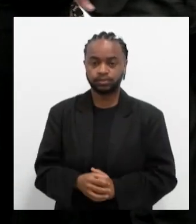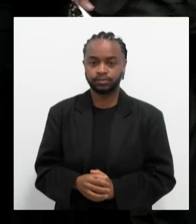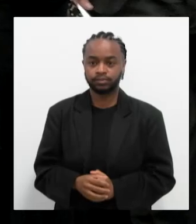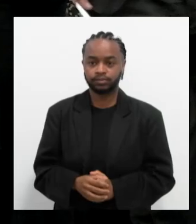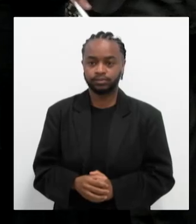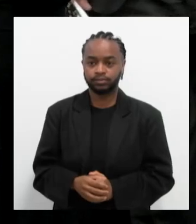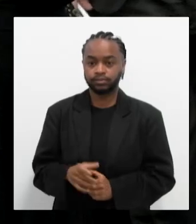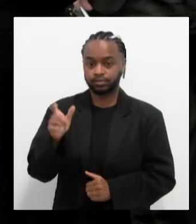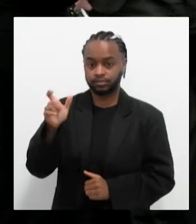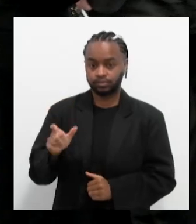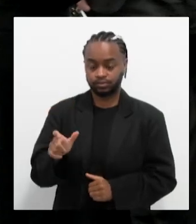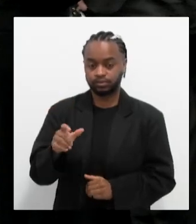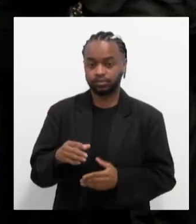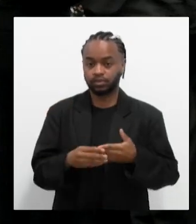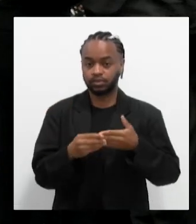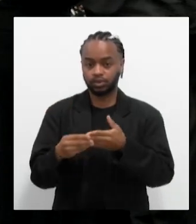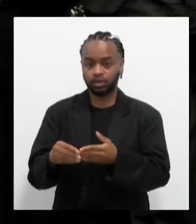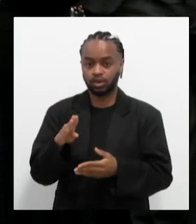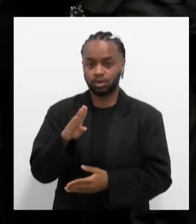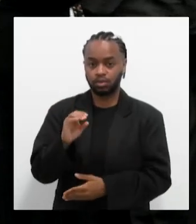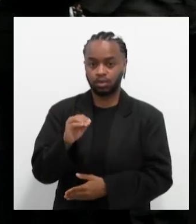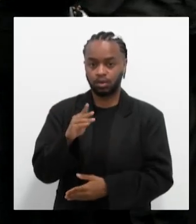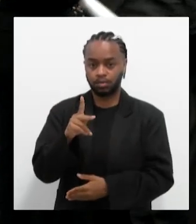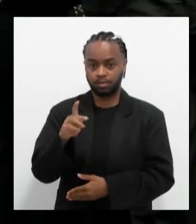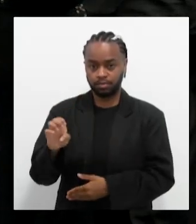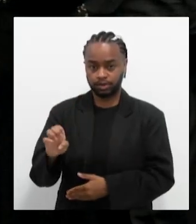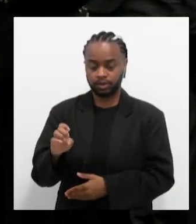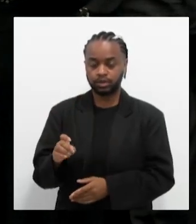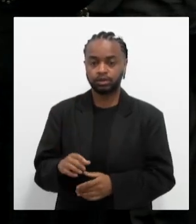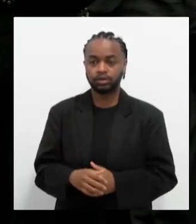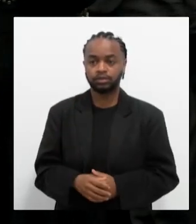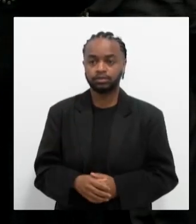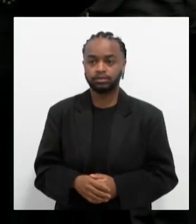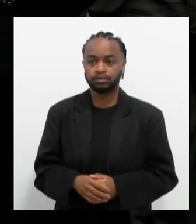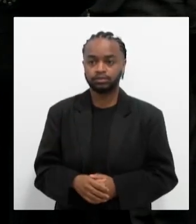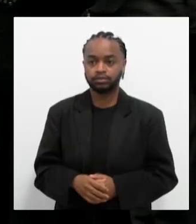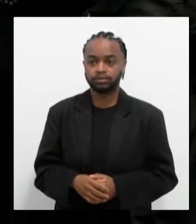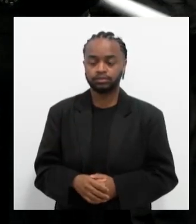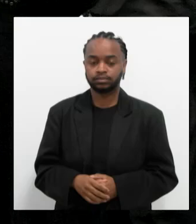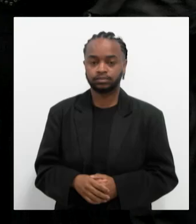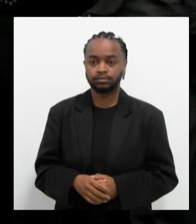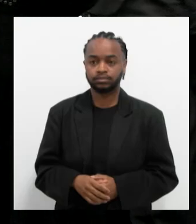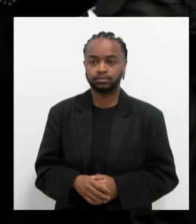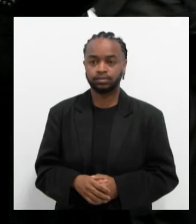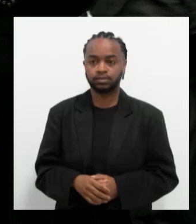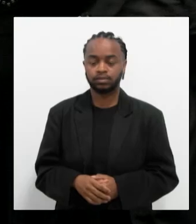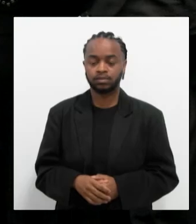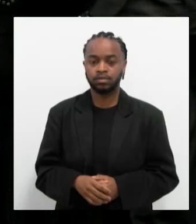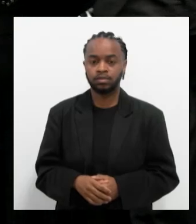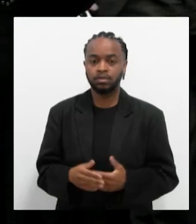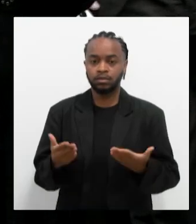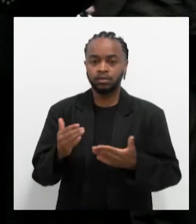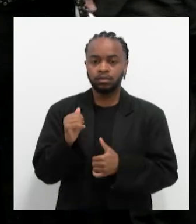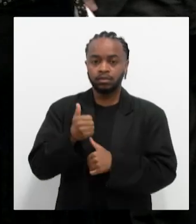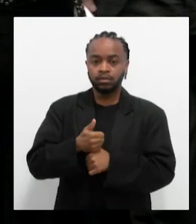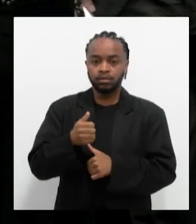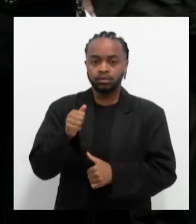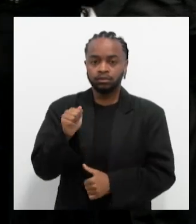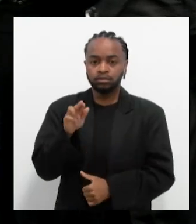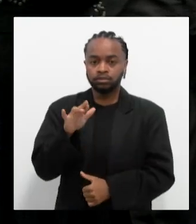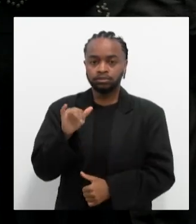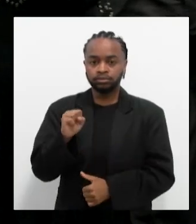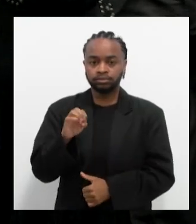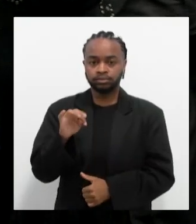é o novo comandante do BOP, dando lugar aí ao Coronel Aristeu. E queria declarar aí que